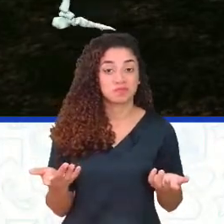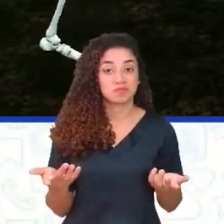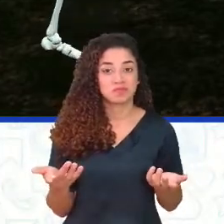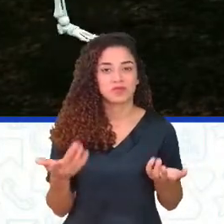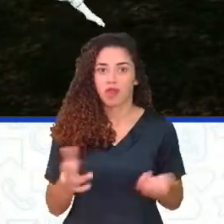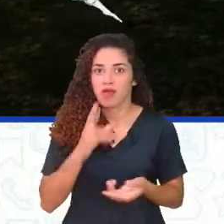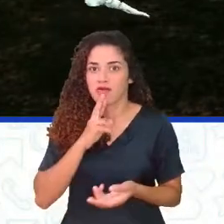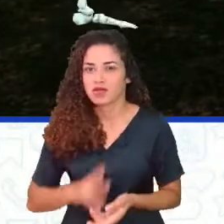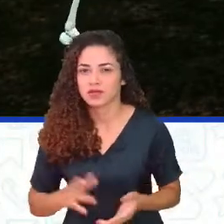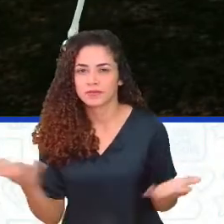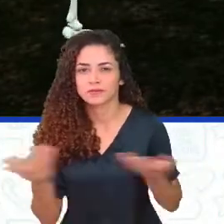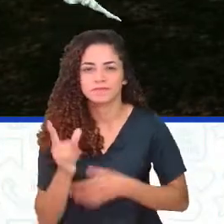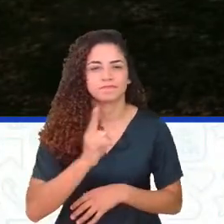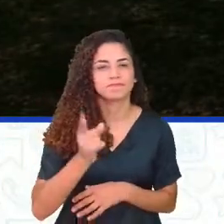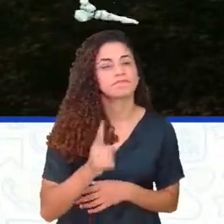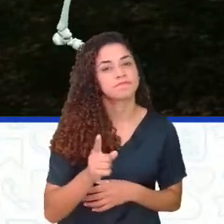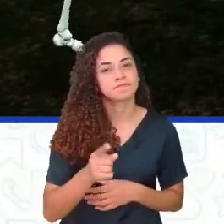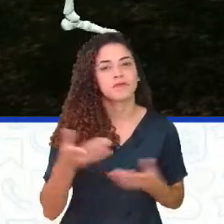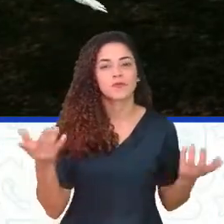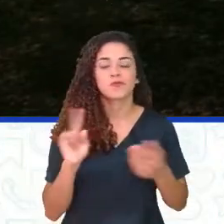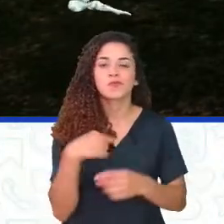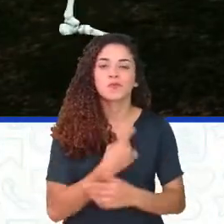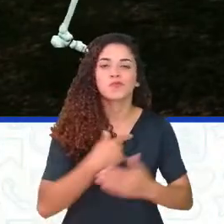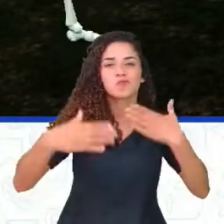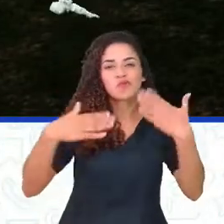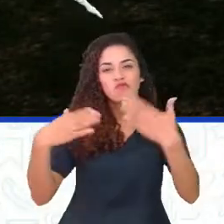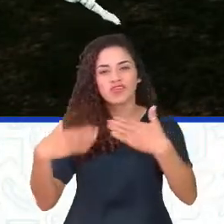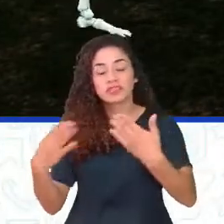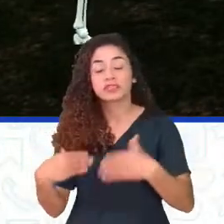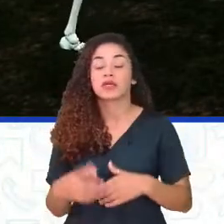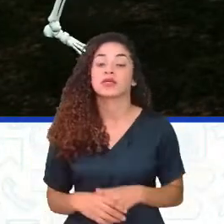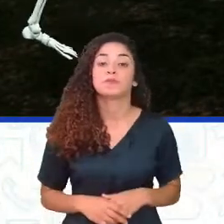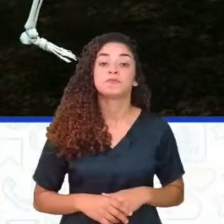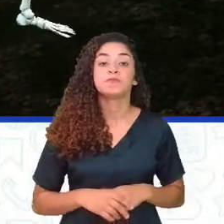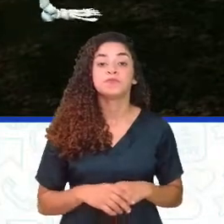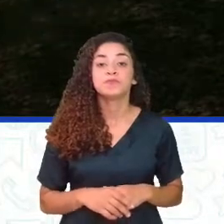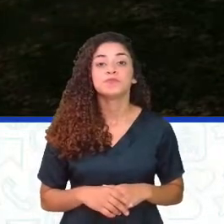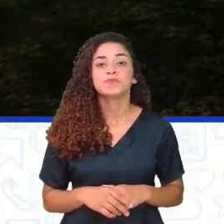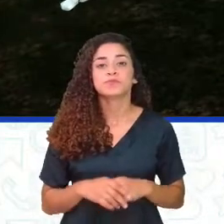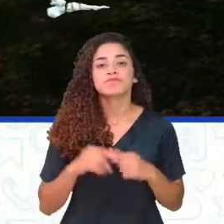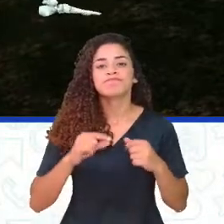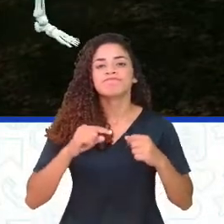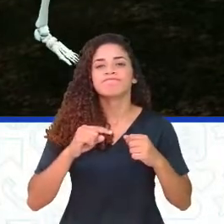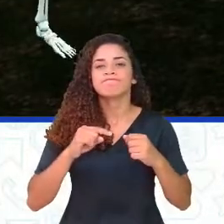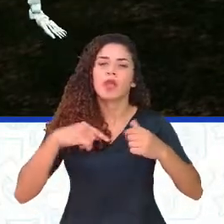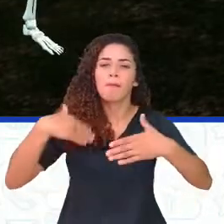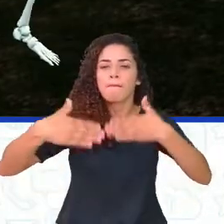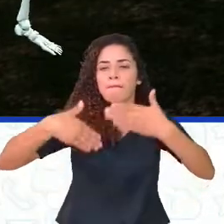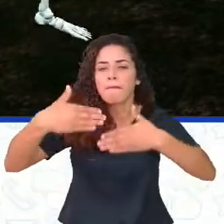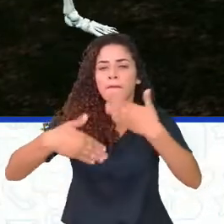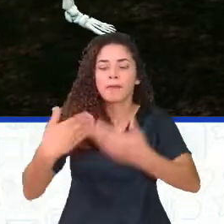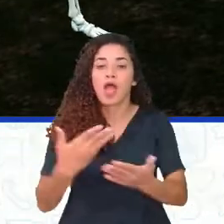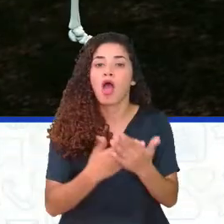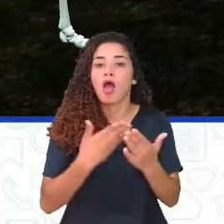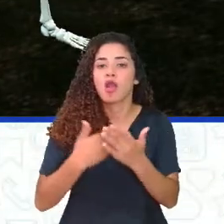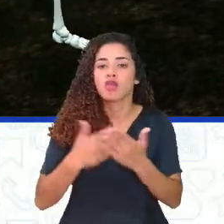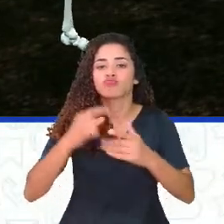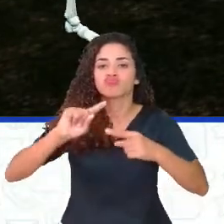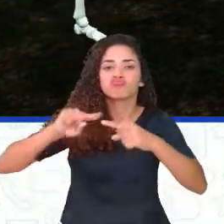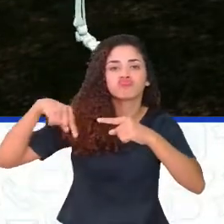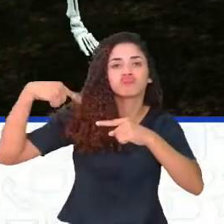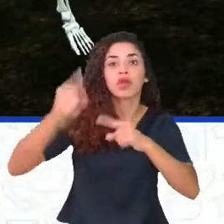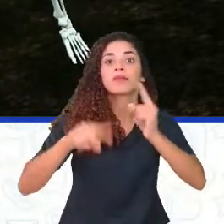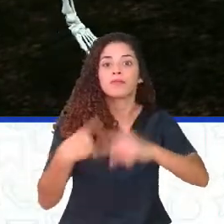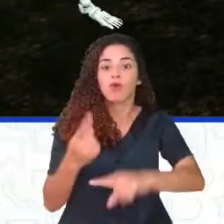dar a resposta agora, a gente vai conversar a respeito, numa sequência de algumas aulas, e vamos chegar a